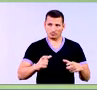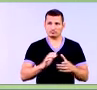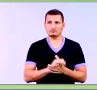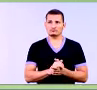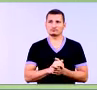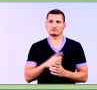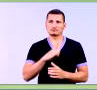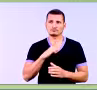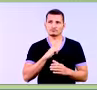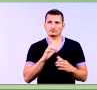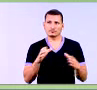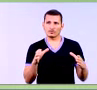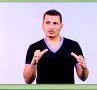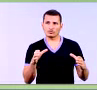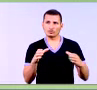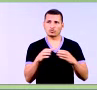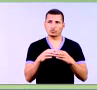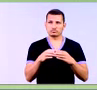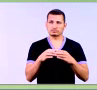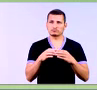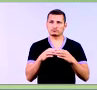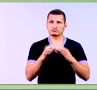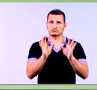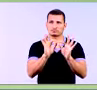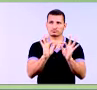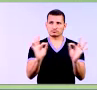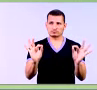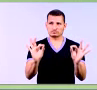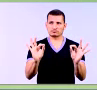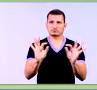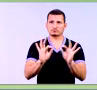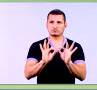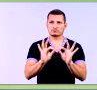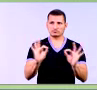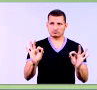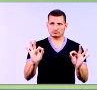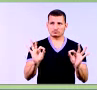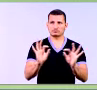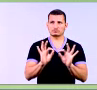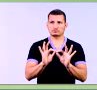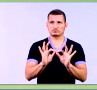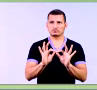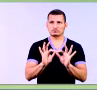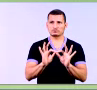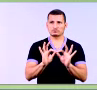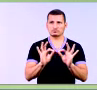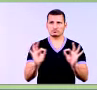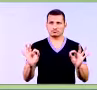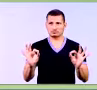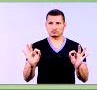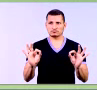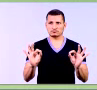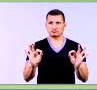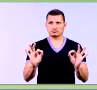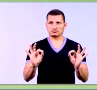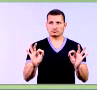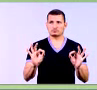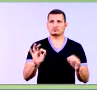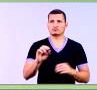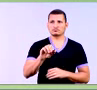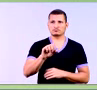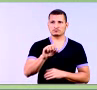agrupando os tipos. Nós temos aqui uma referência a um estilo, que é o Style